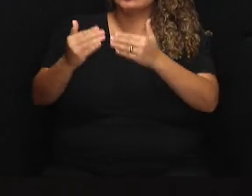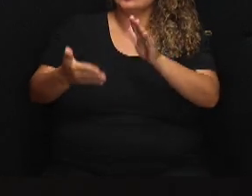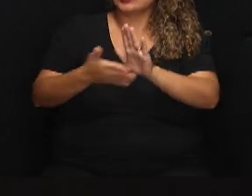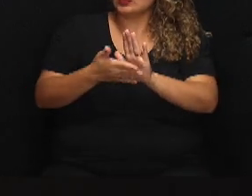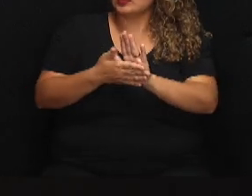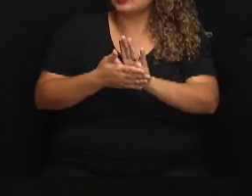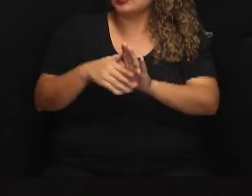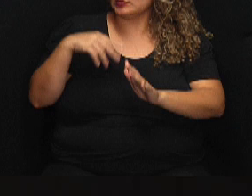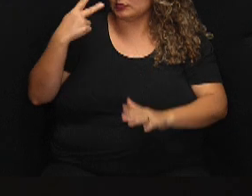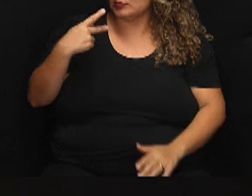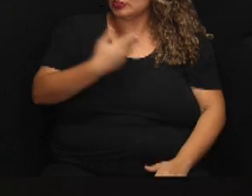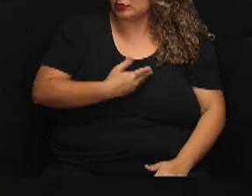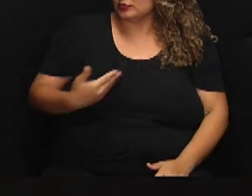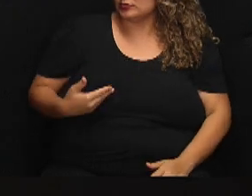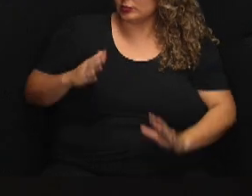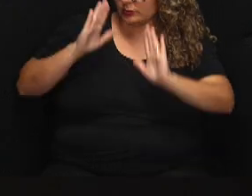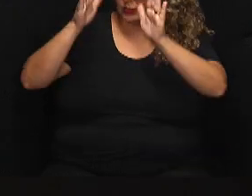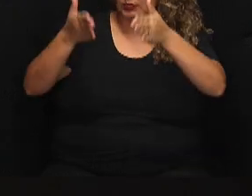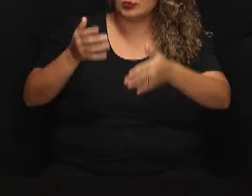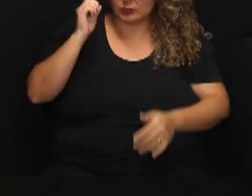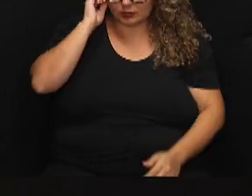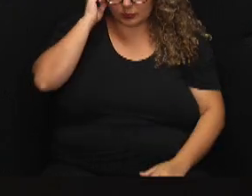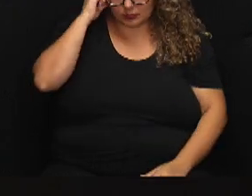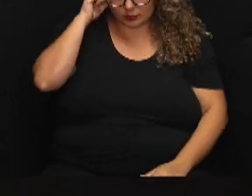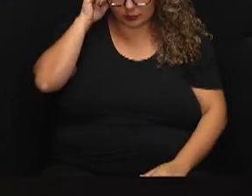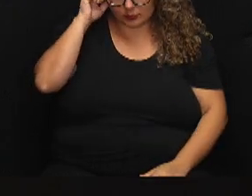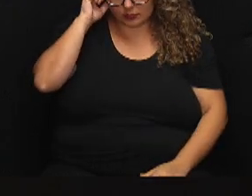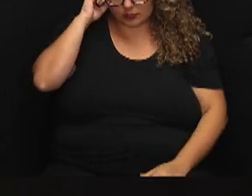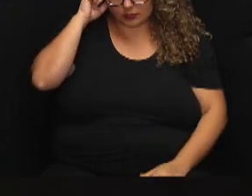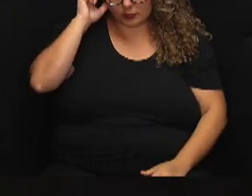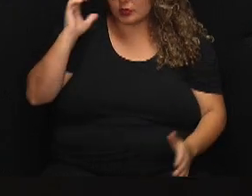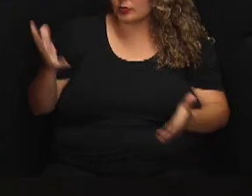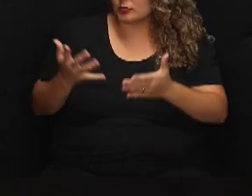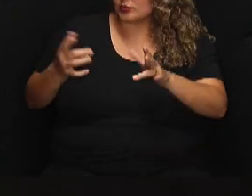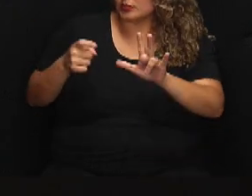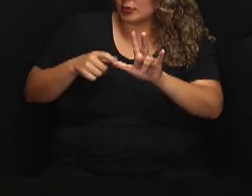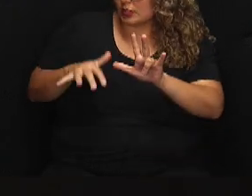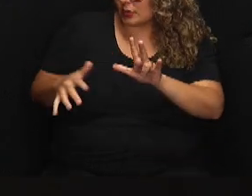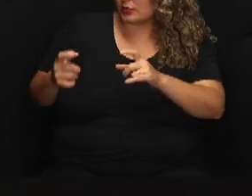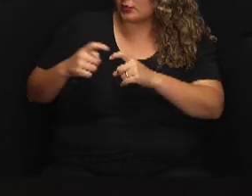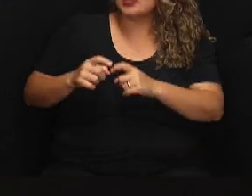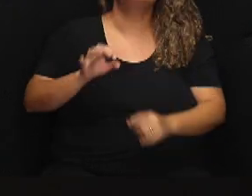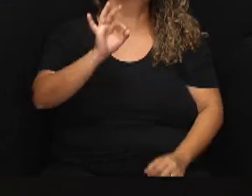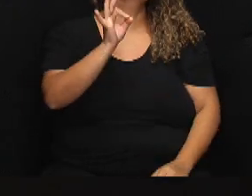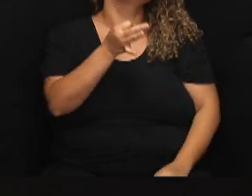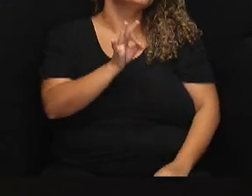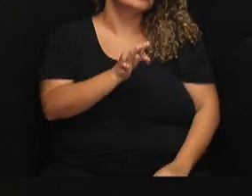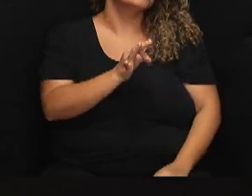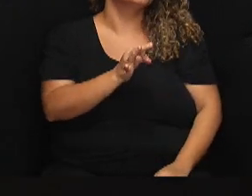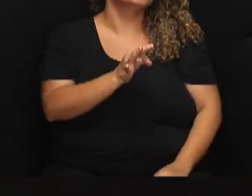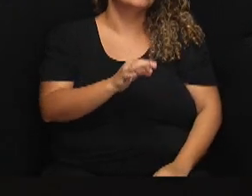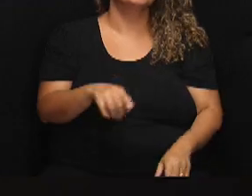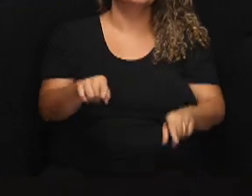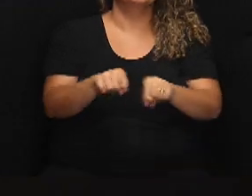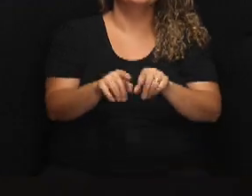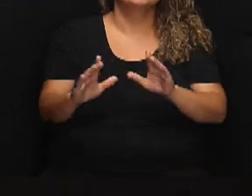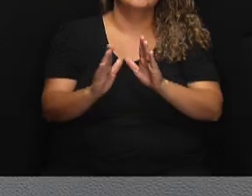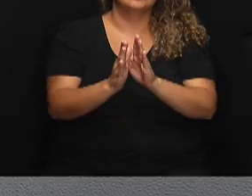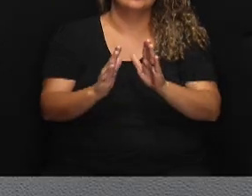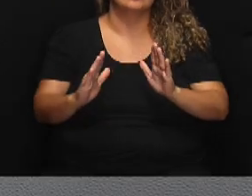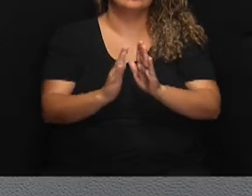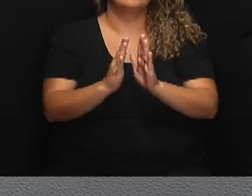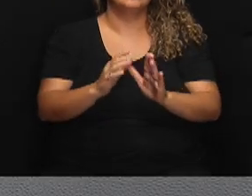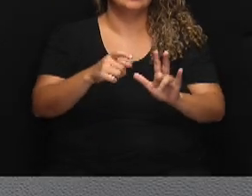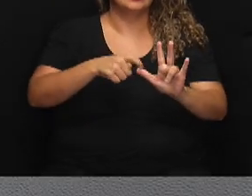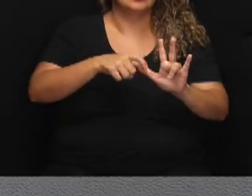de políticas públicas voltadas ao estímulo do uso da cannabis medicinal. Sem dúvida nenhuma. E a frente é a Frente Parlamentar da